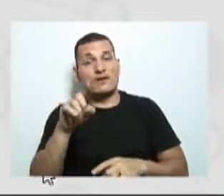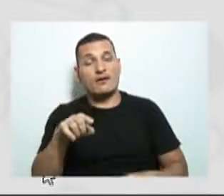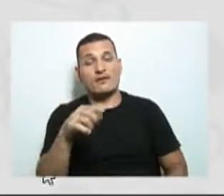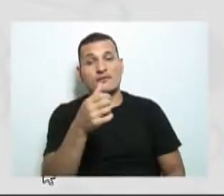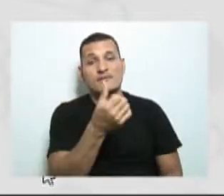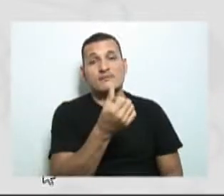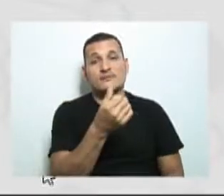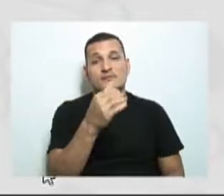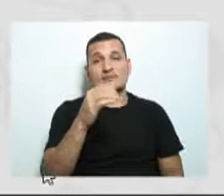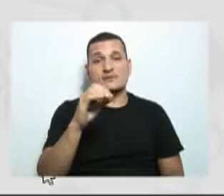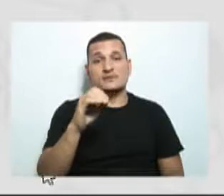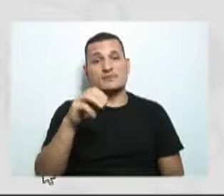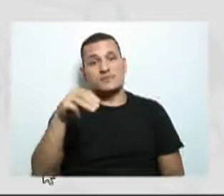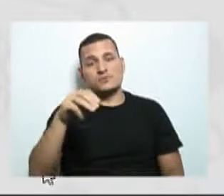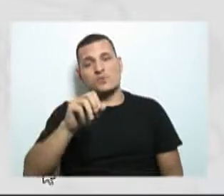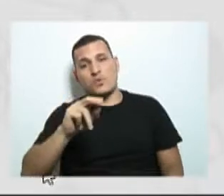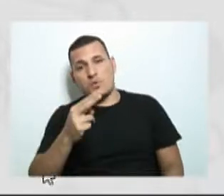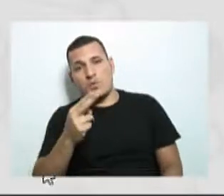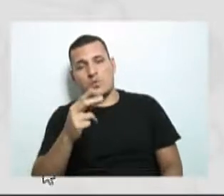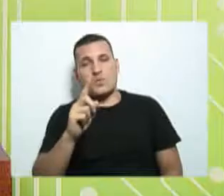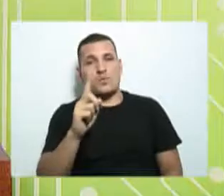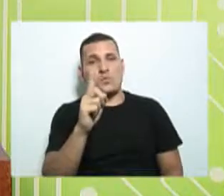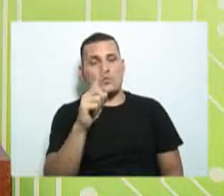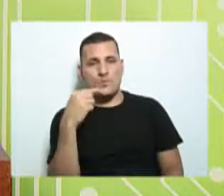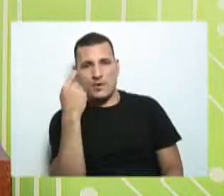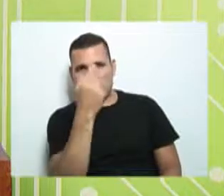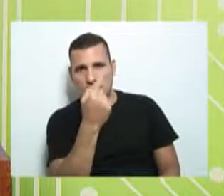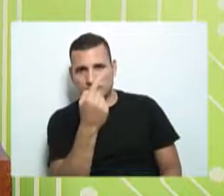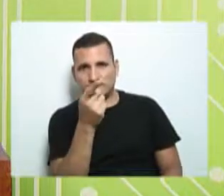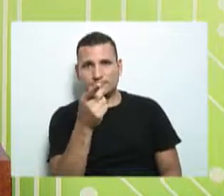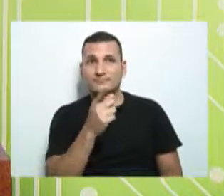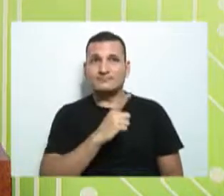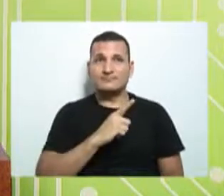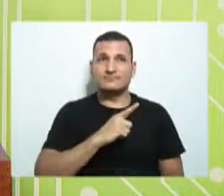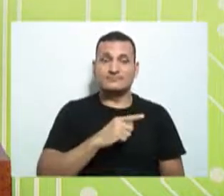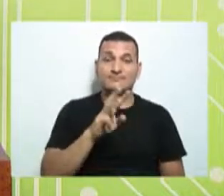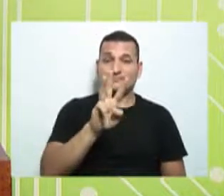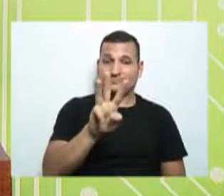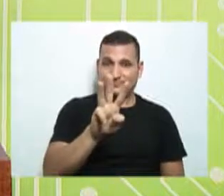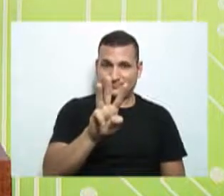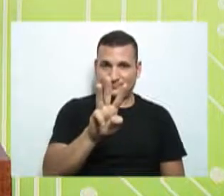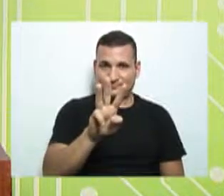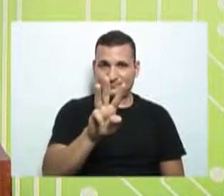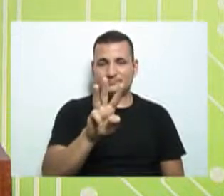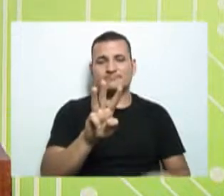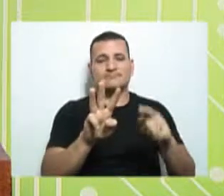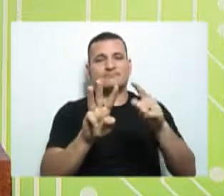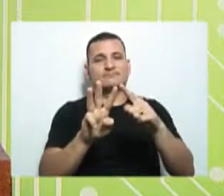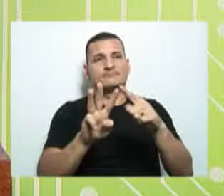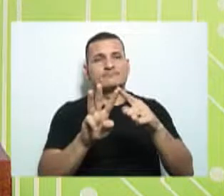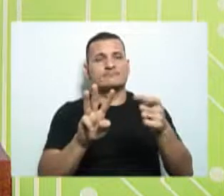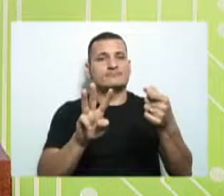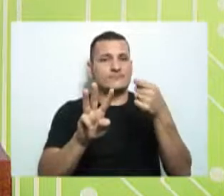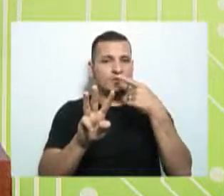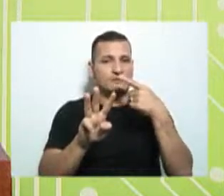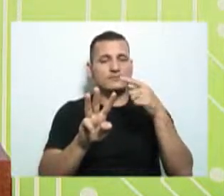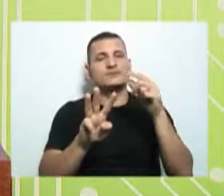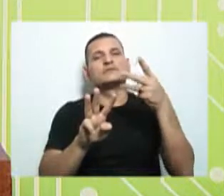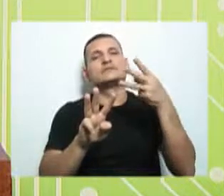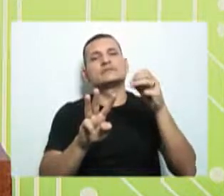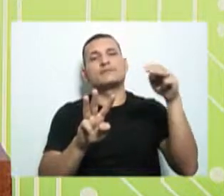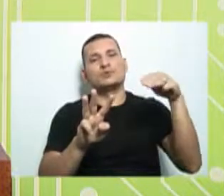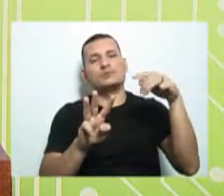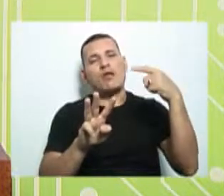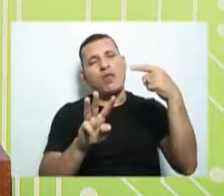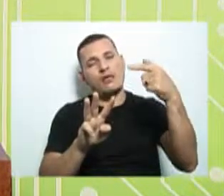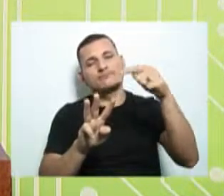1 hora. Presta atenção aqui comigo. Você tem 3 comprimidos. Você vai tomar 1 a cada meia hora. Então eu estou